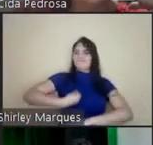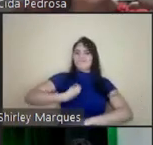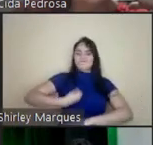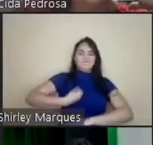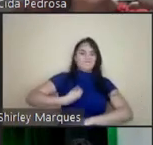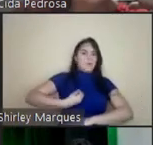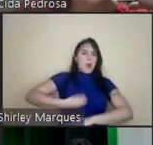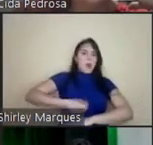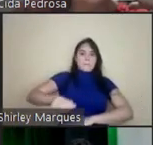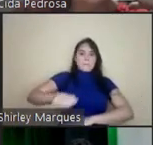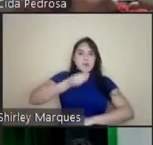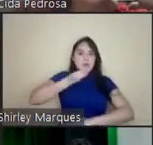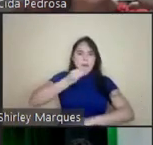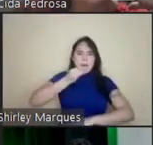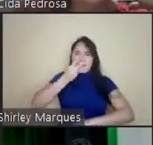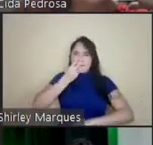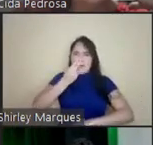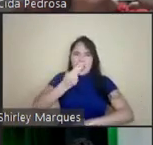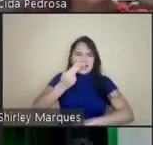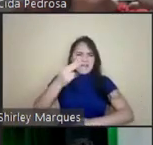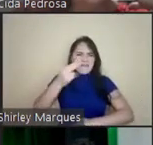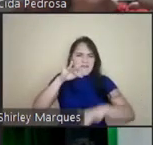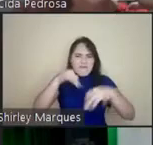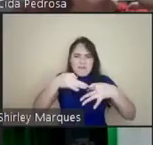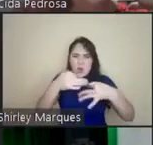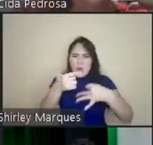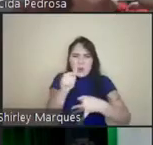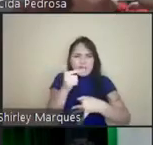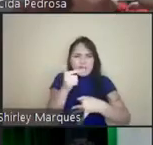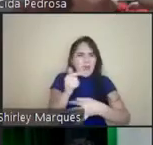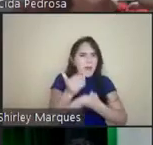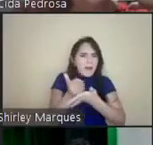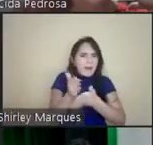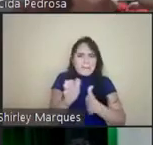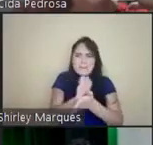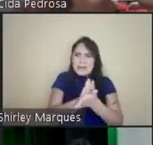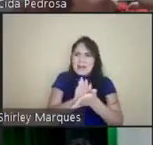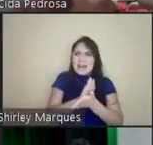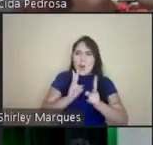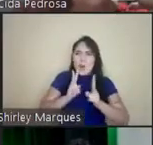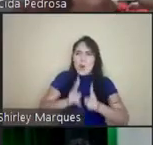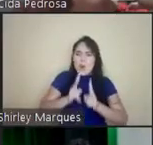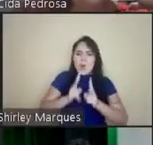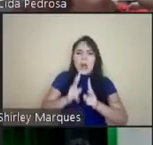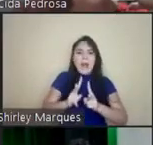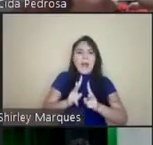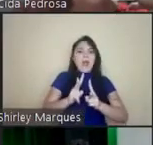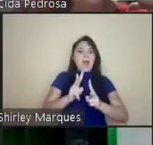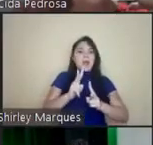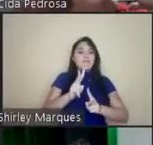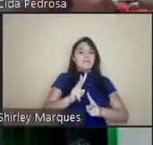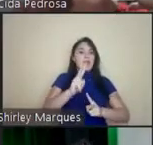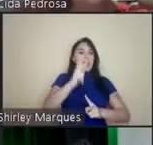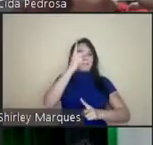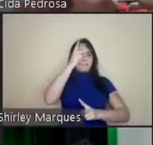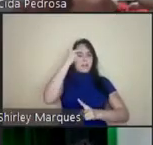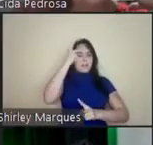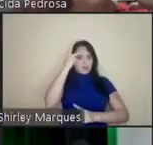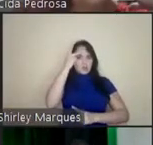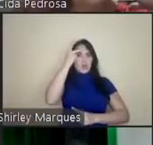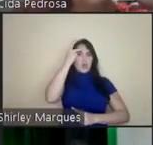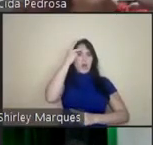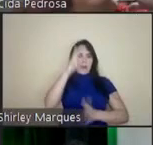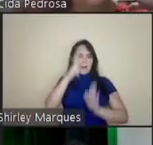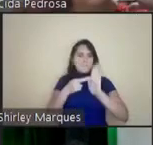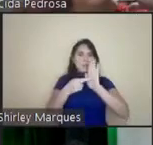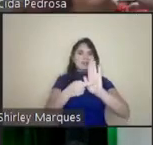e que parece que não tem fim e nada acontece, né? Com a direção que está à frente do país nesse momento, que é um assombro,